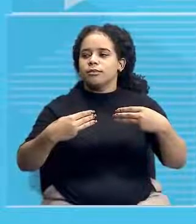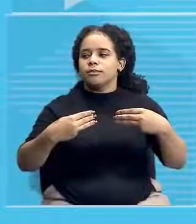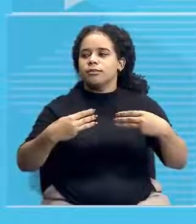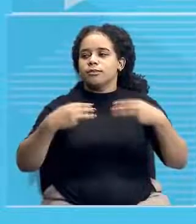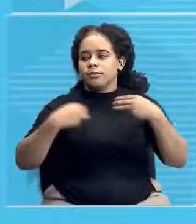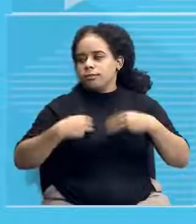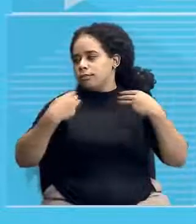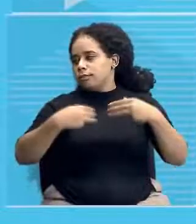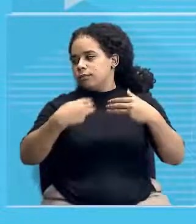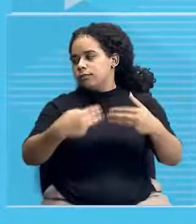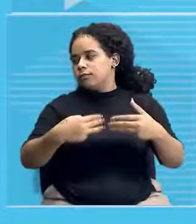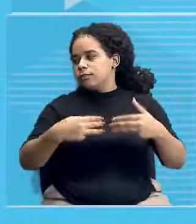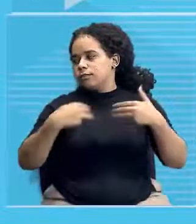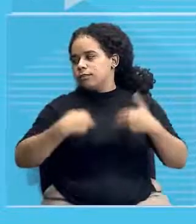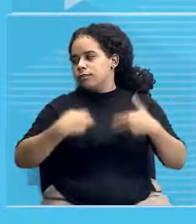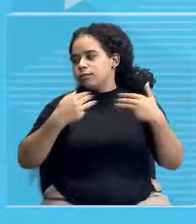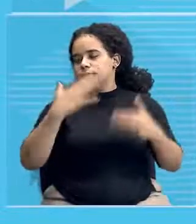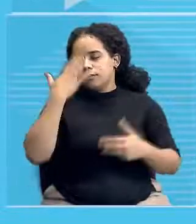que não sei de onde é.